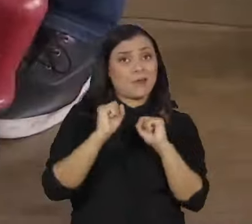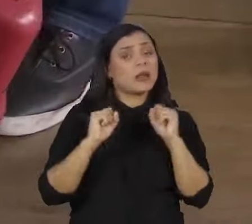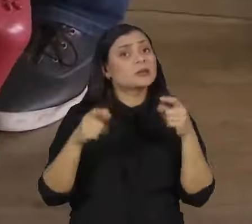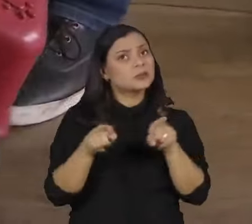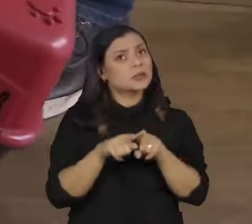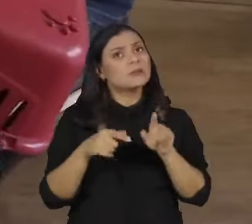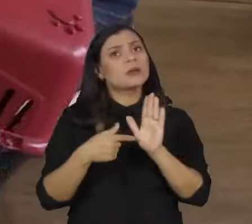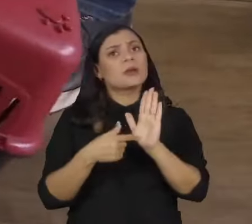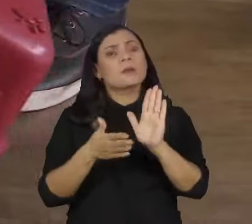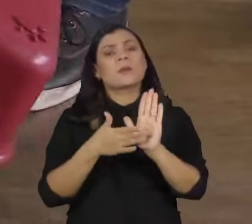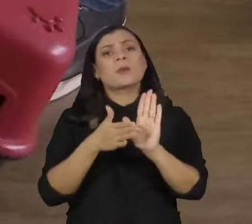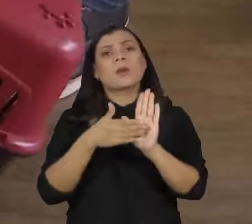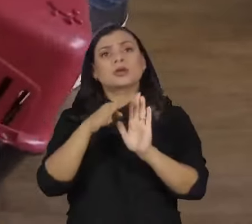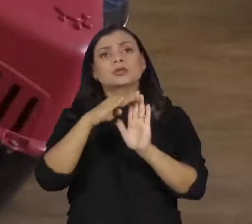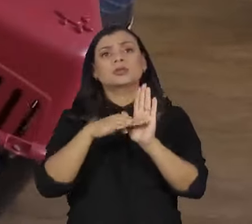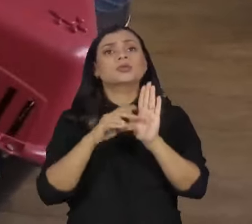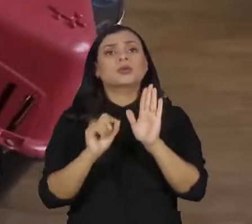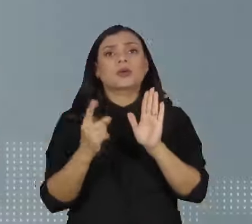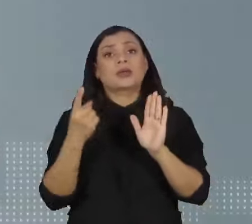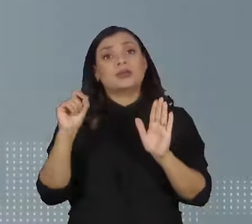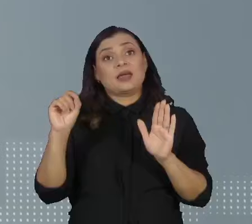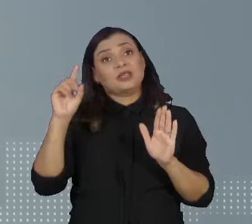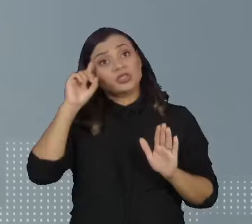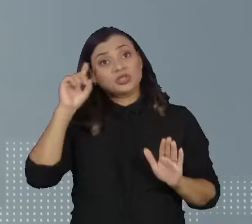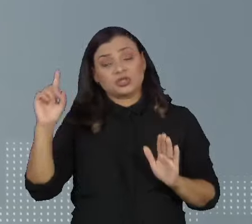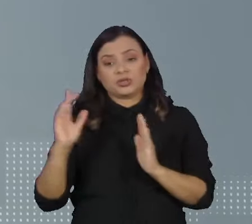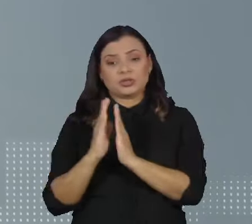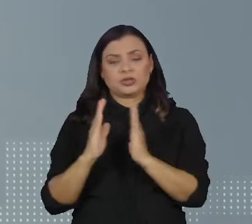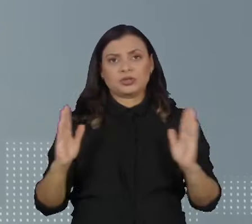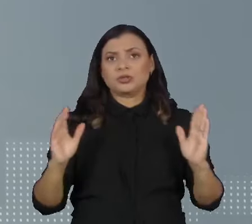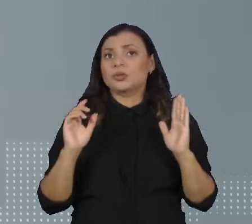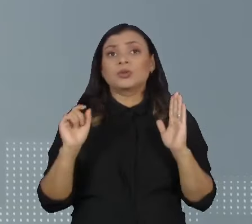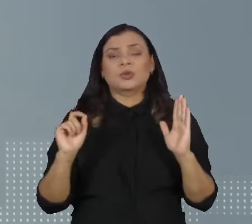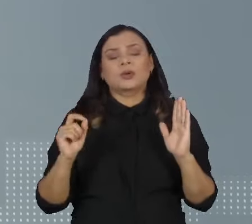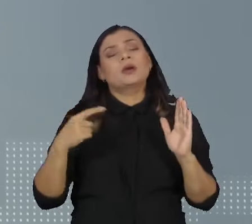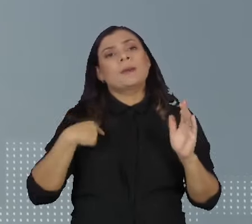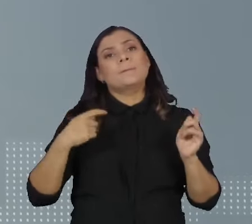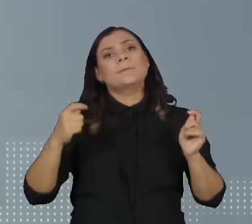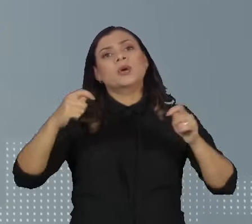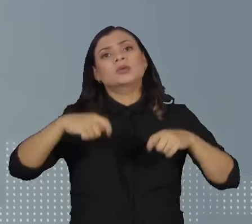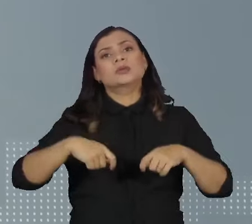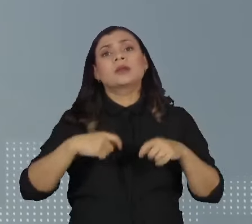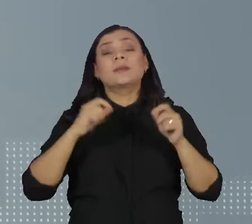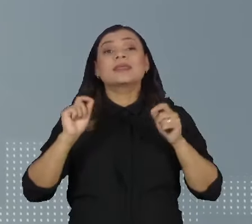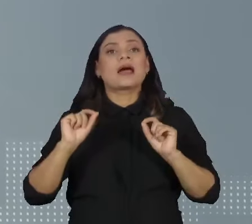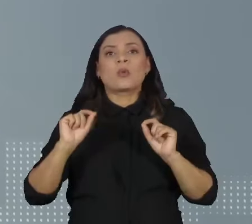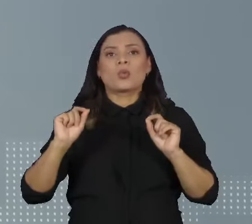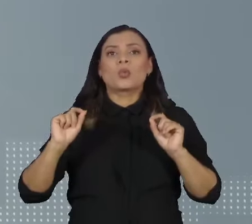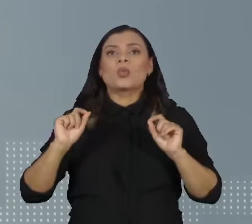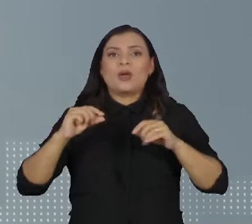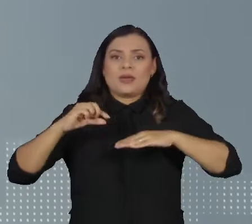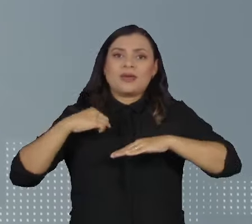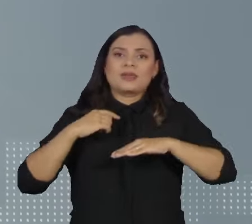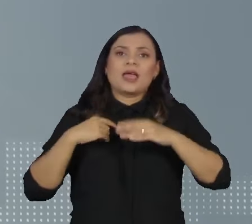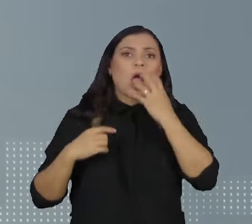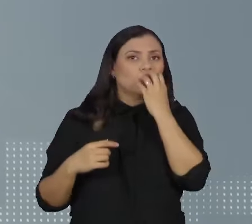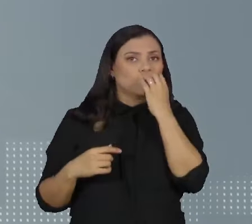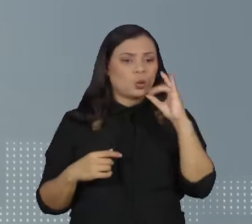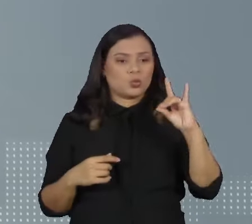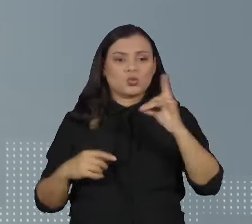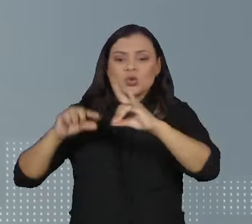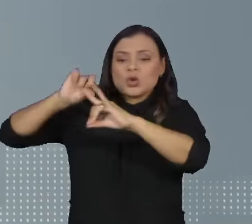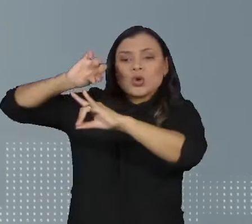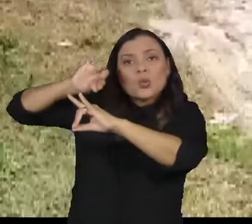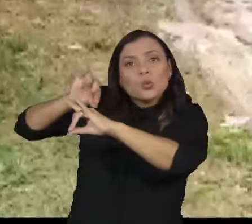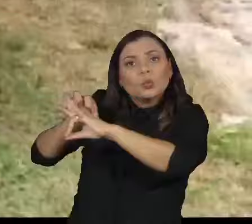apresentar propostas no prazo de 10 dias uma delas é a possibilidade de rastrear os animais transportados nos porões